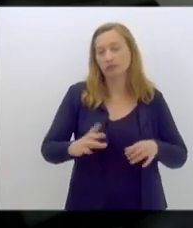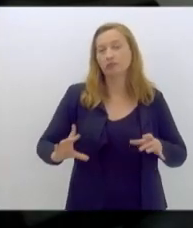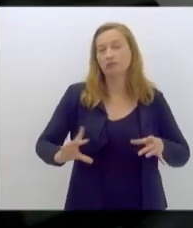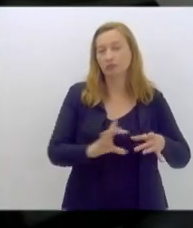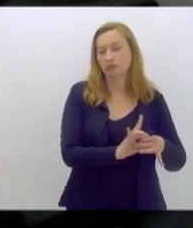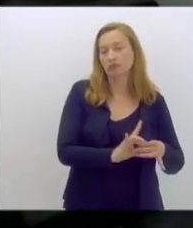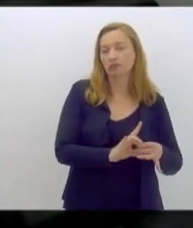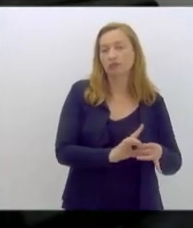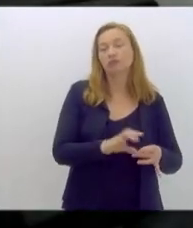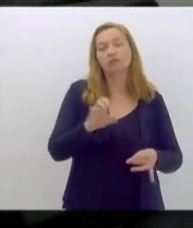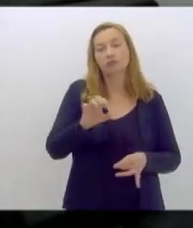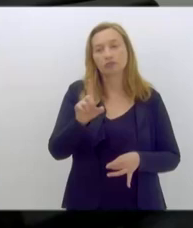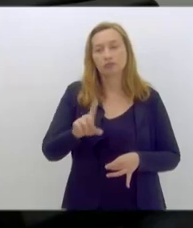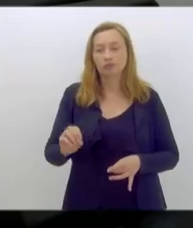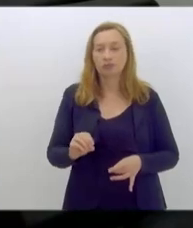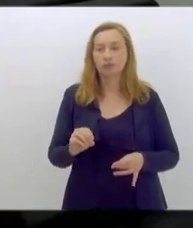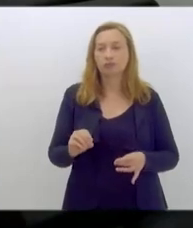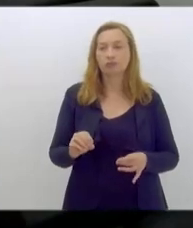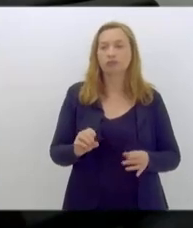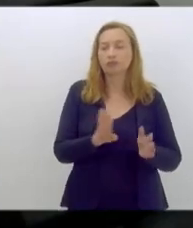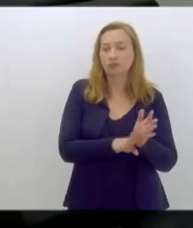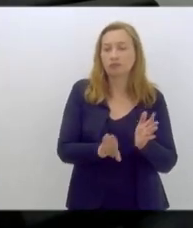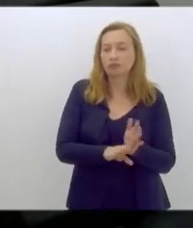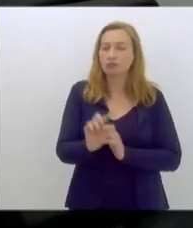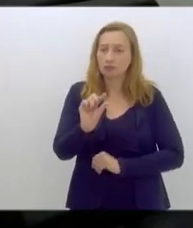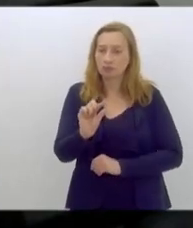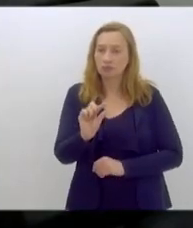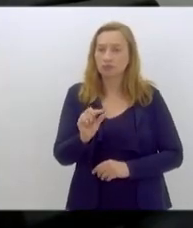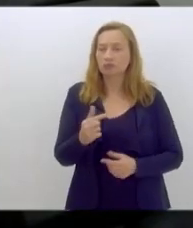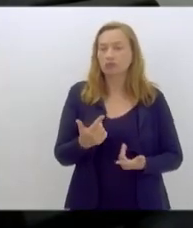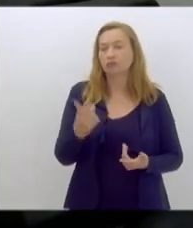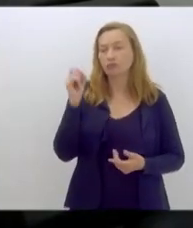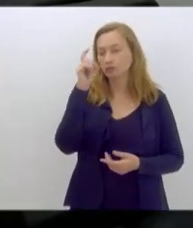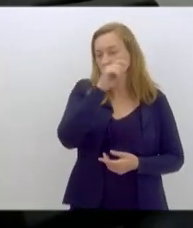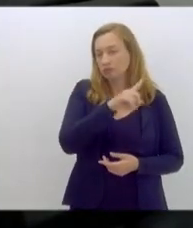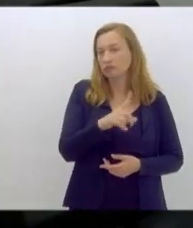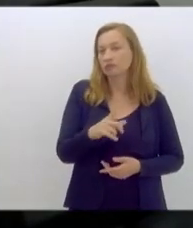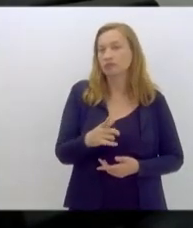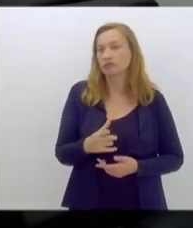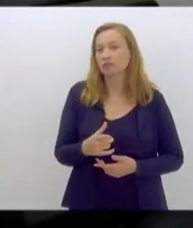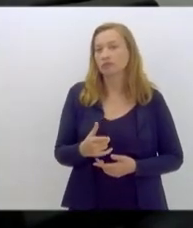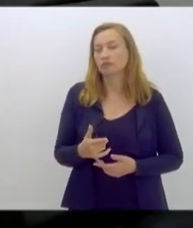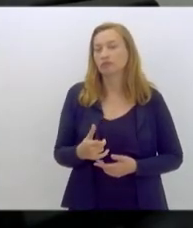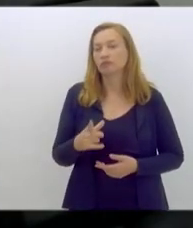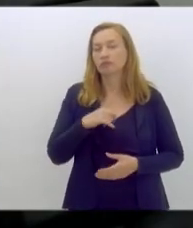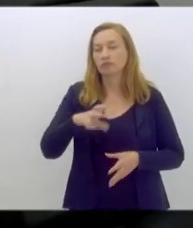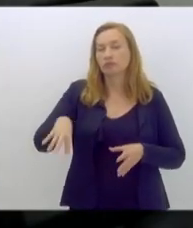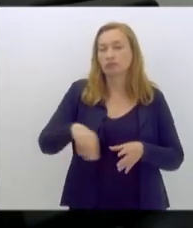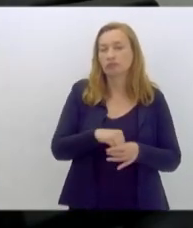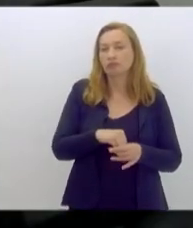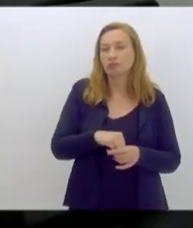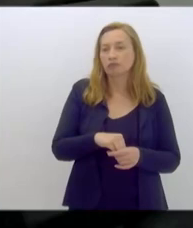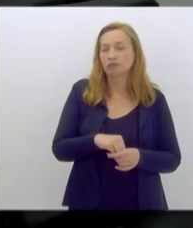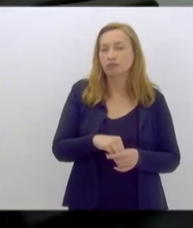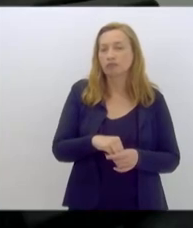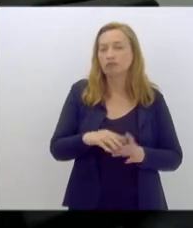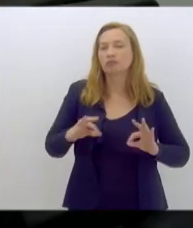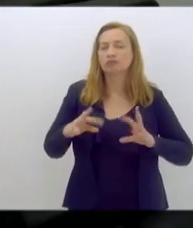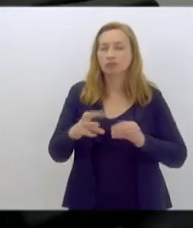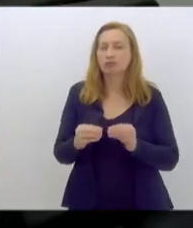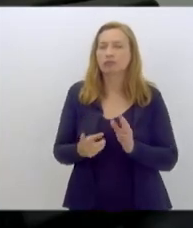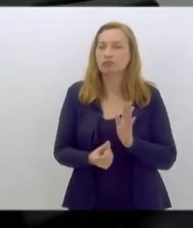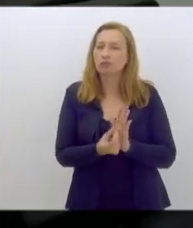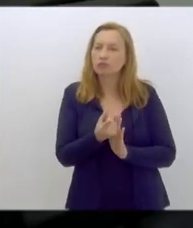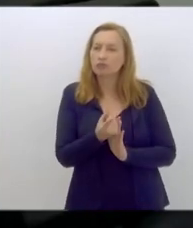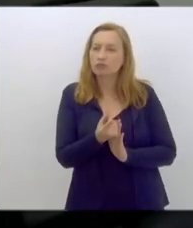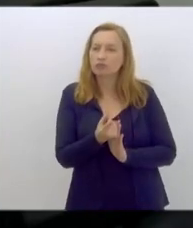a incorporação da uesa que as despesas também Eram poucas porque eles tinham uma dificuldade até de quando houve a incorporação ou seja todo o orçamento